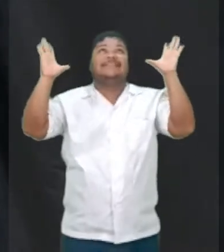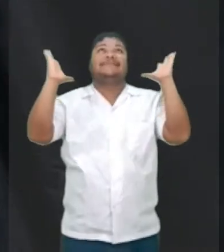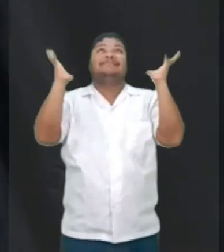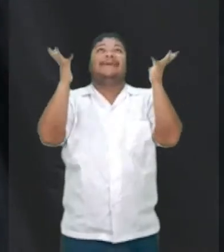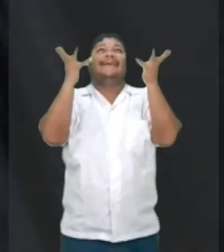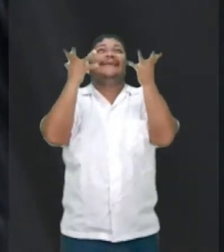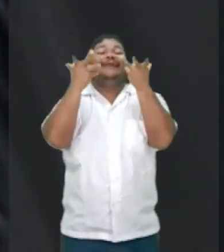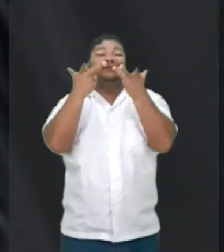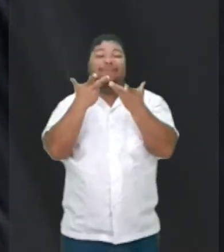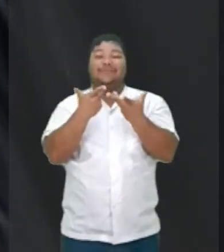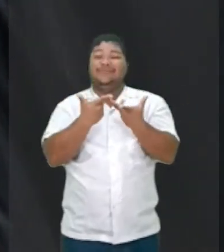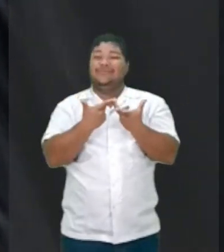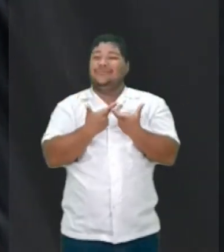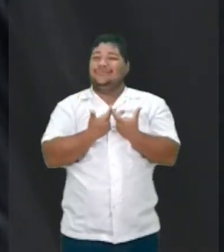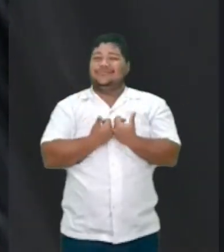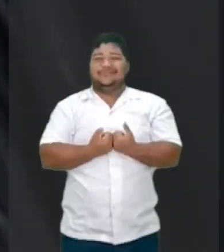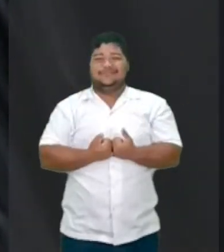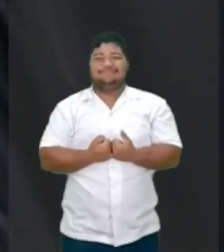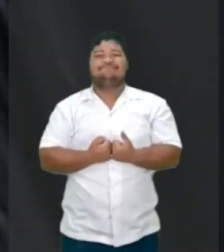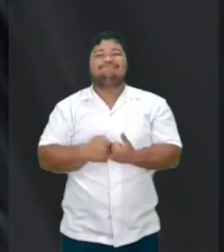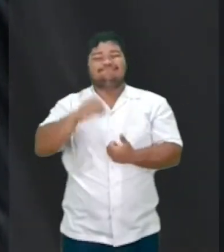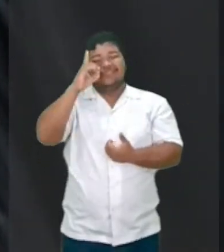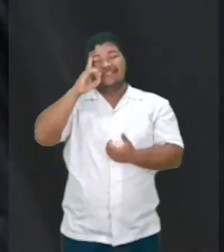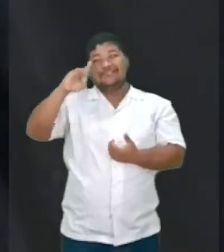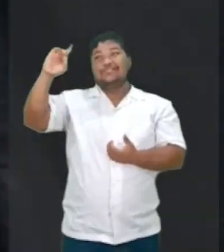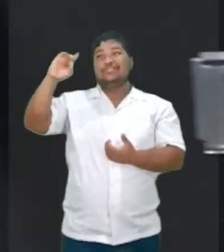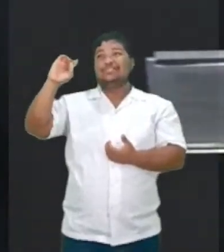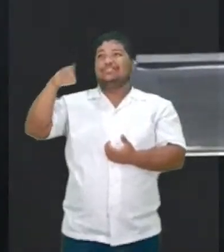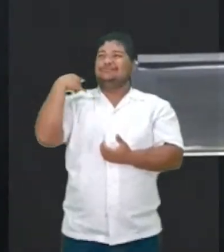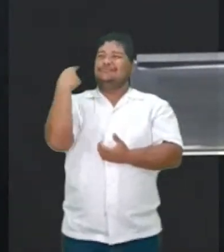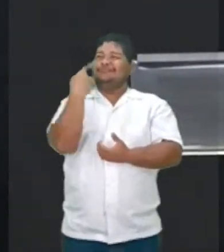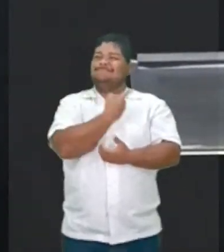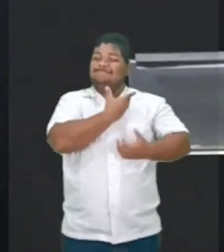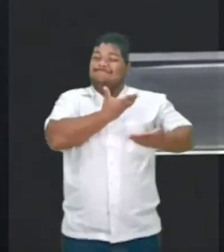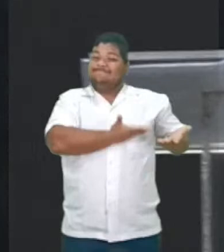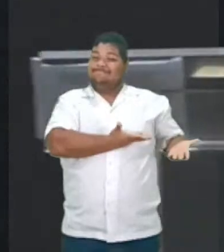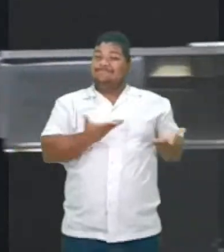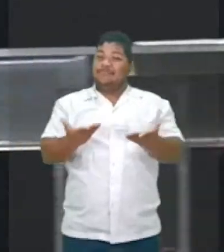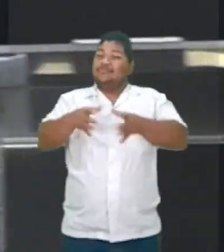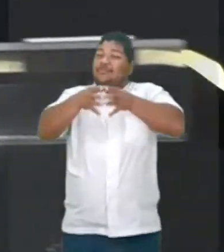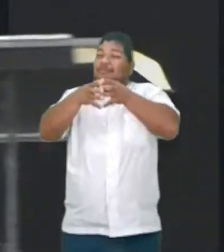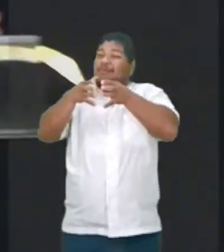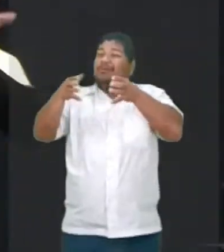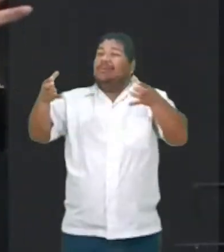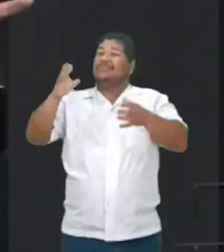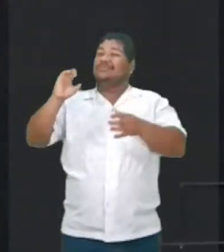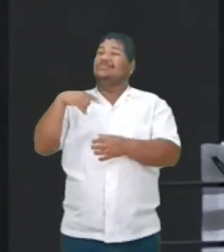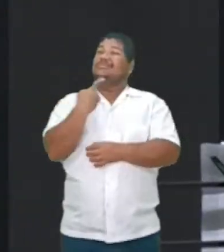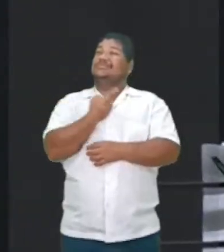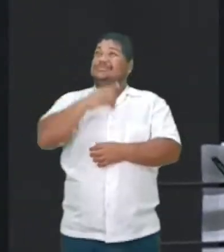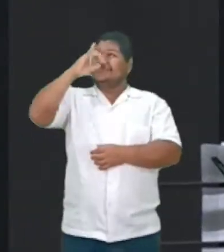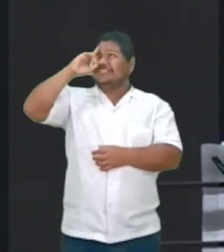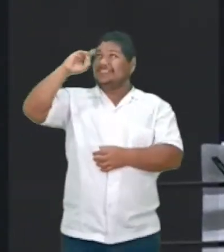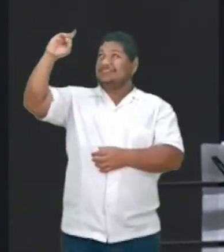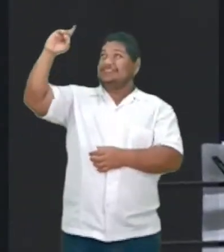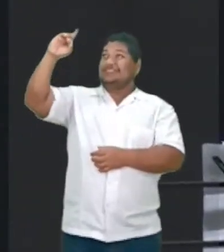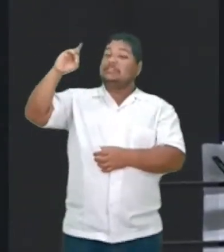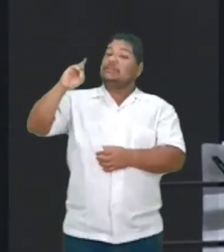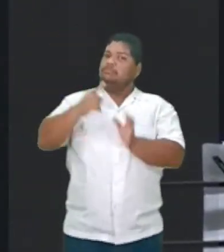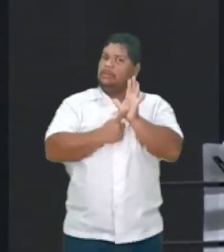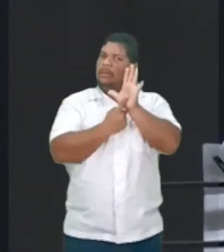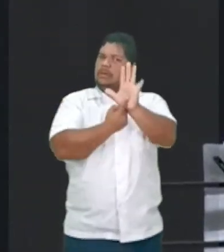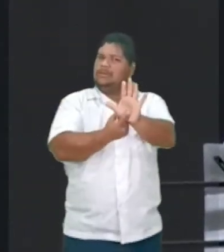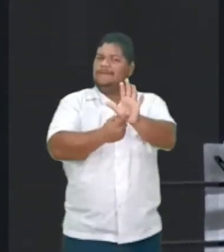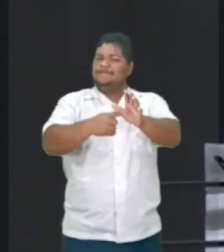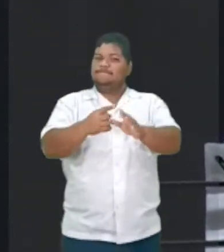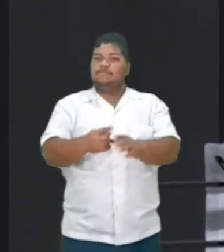extraordinários. Esse é o Deus que nós servimos. Quão grande é o nosso Deus. E para mostrar essa grandeza, olha o